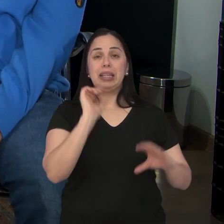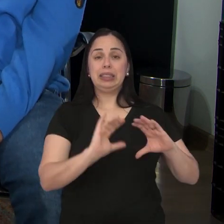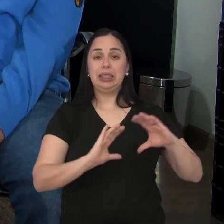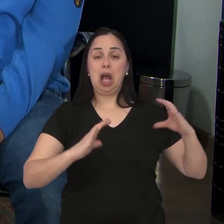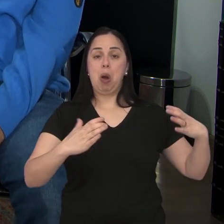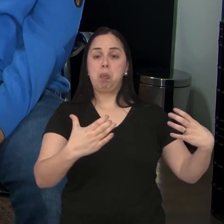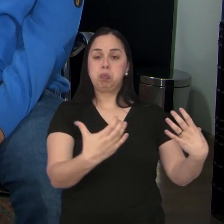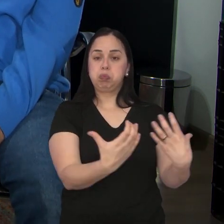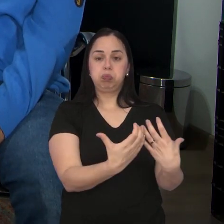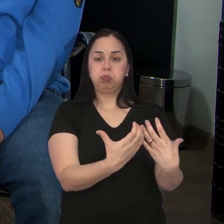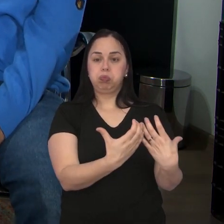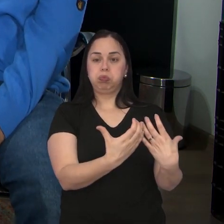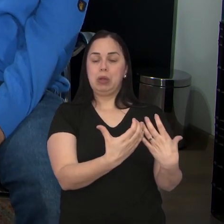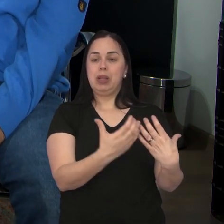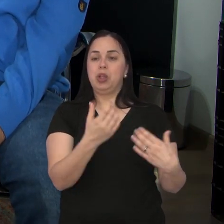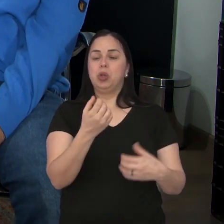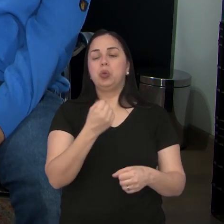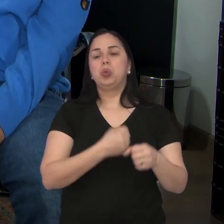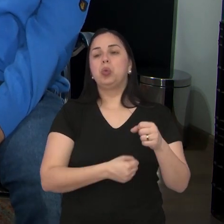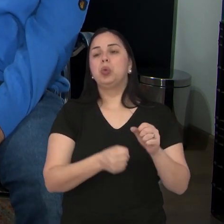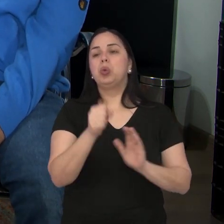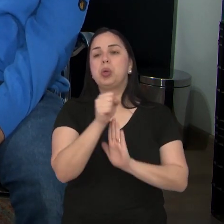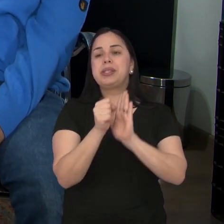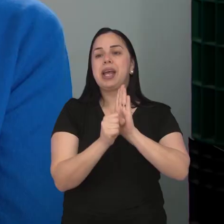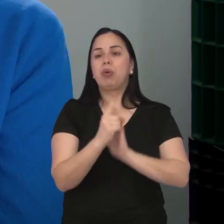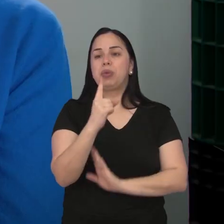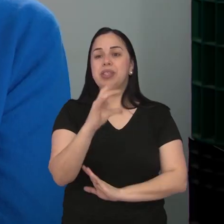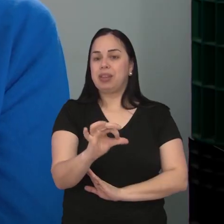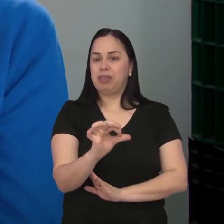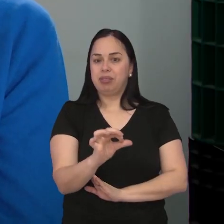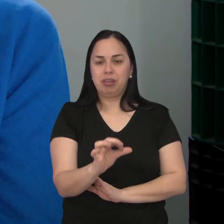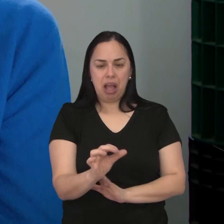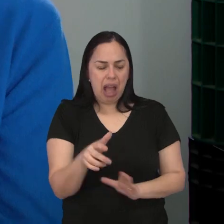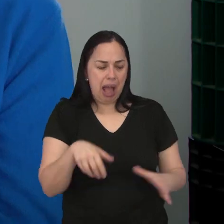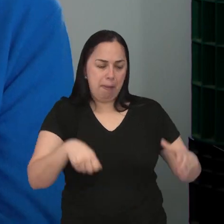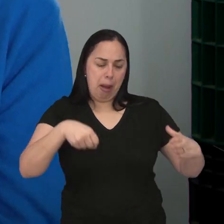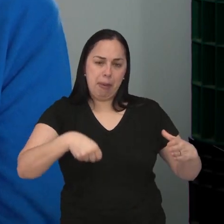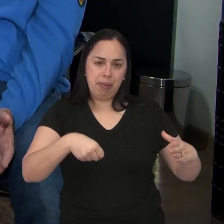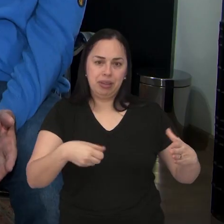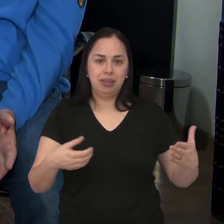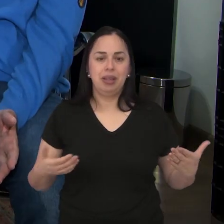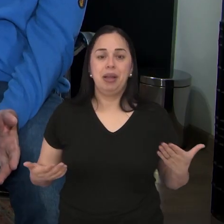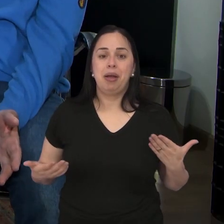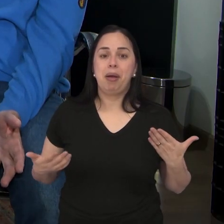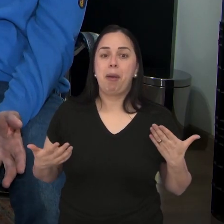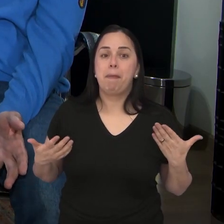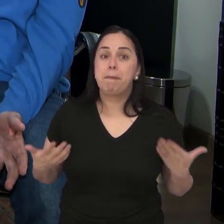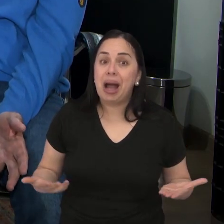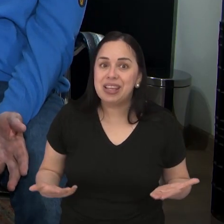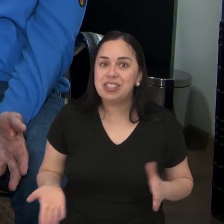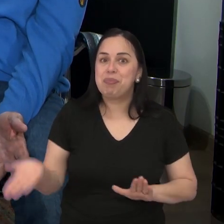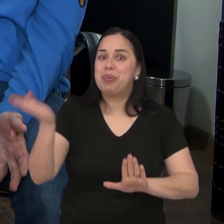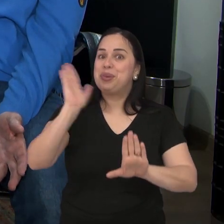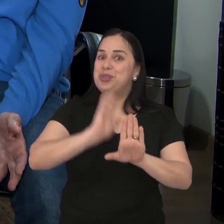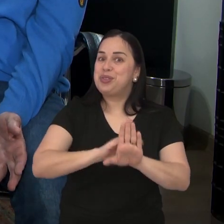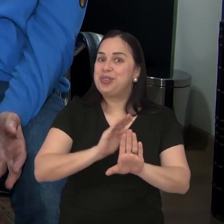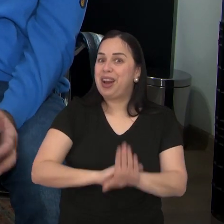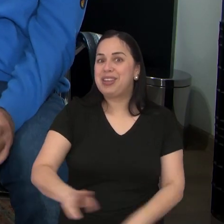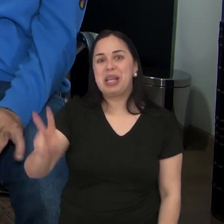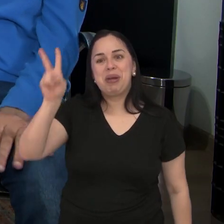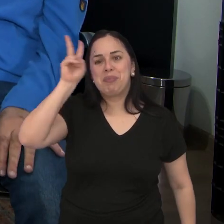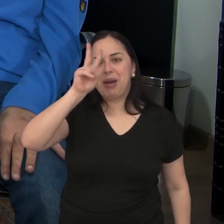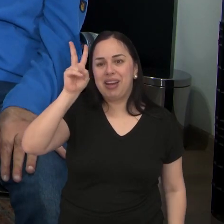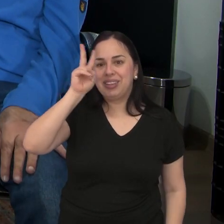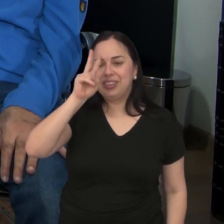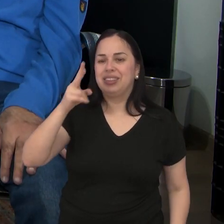um fragmento de cerâmica produzida no século XIX, que era uma panela. Agora, quando se fala da questão história...